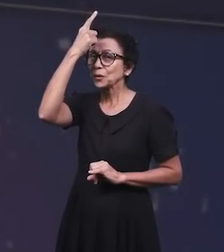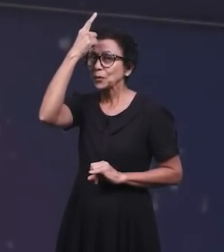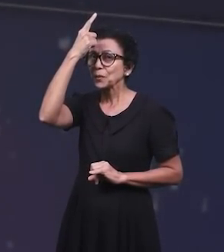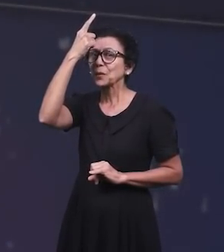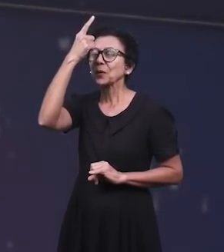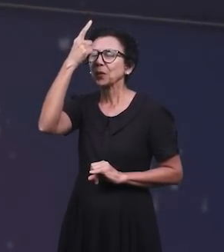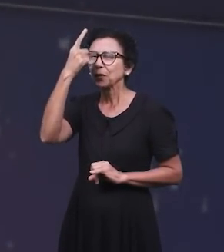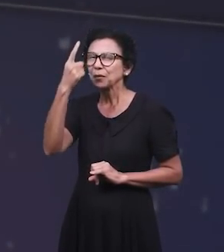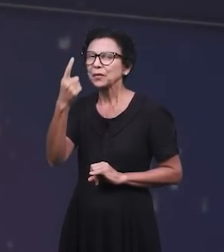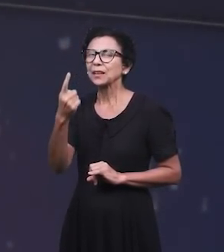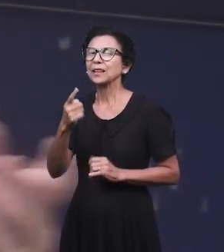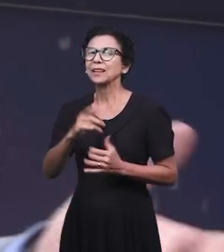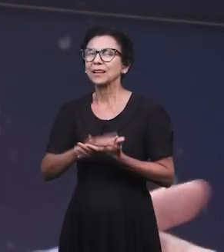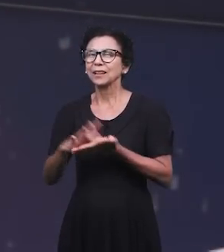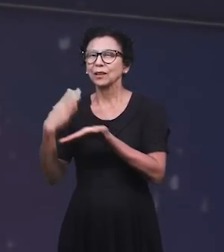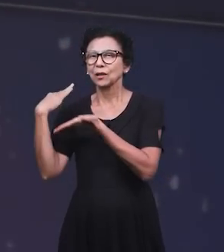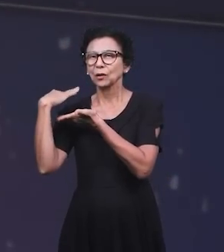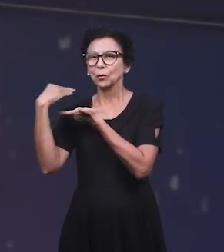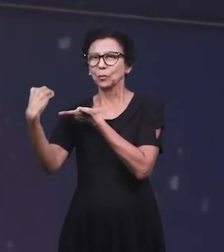dia mais